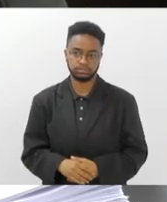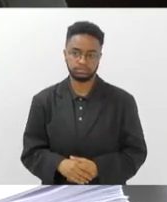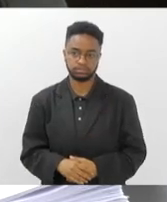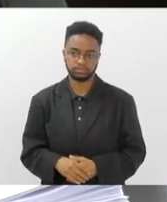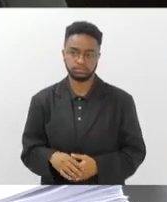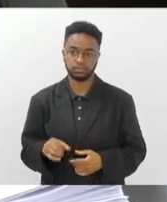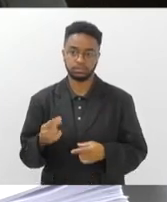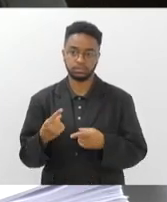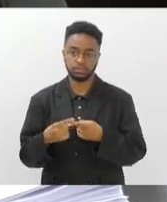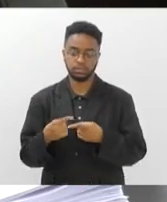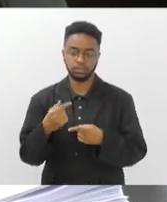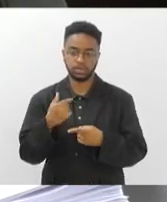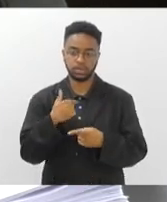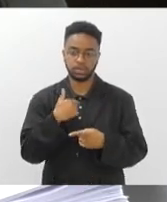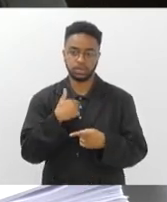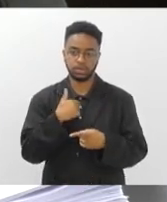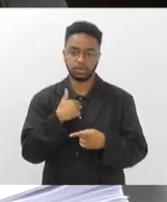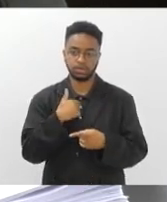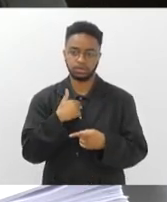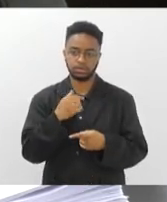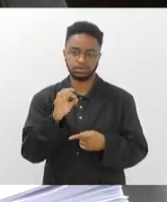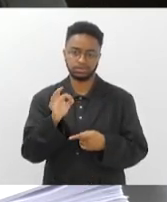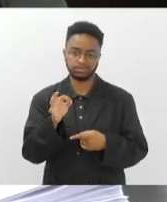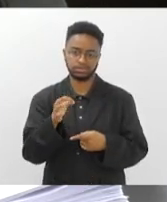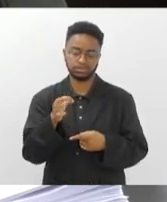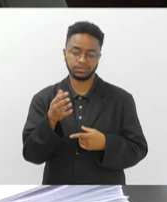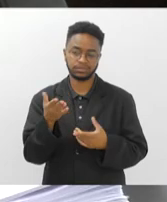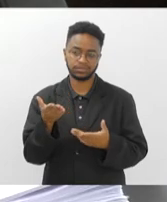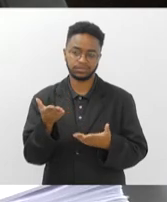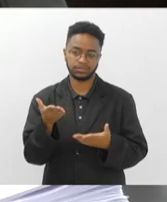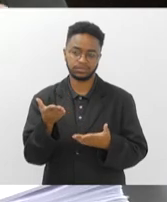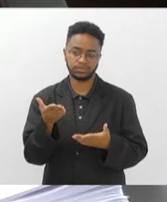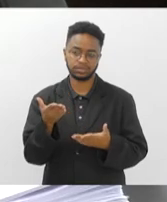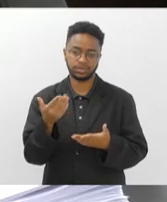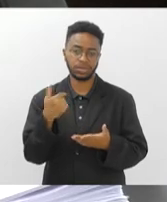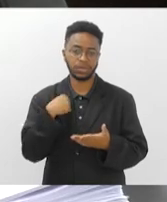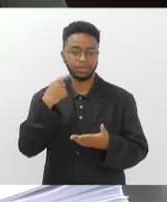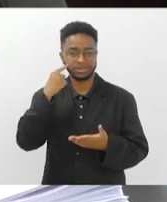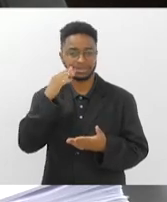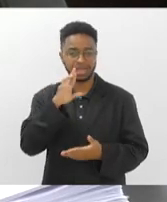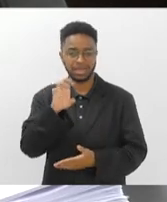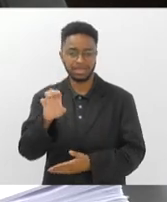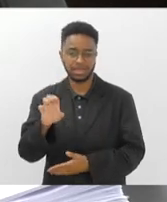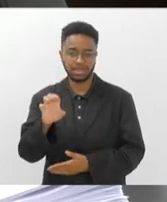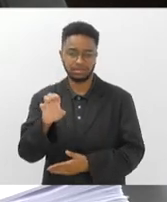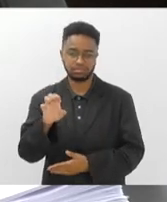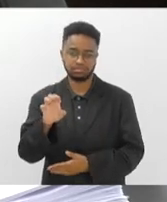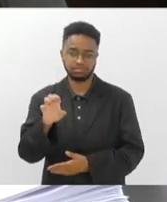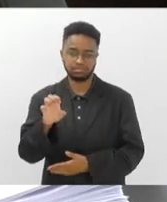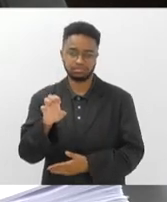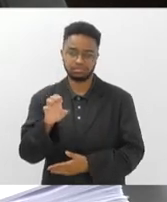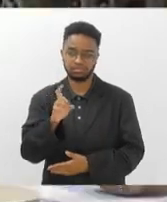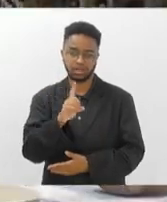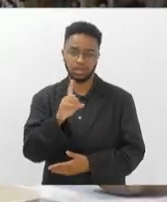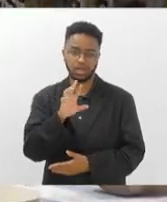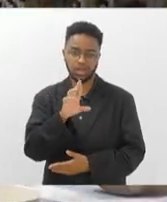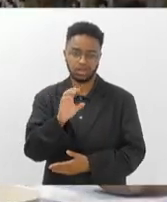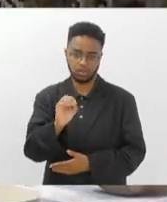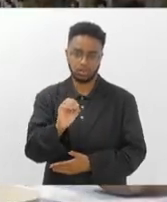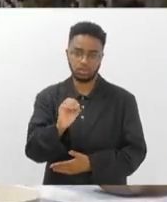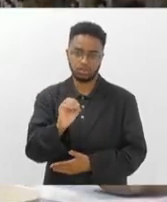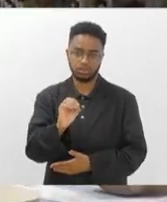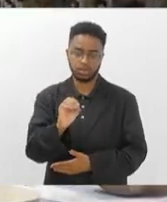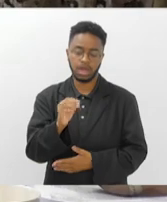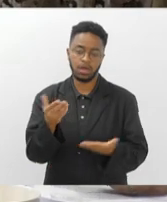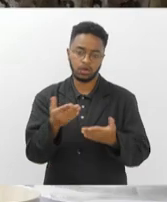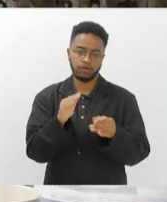tenho a impressão que. Pois é. Porque eu estava tentando. Porque eu achei que tivesse na RE. Aí é na RO. Agora volta na próxima, deputada